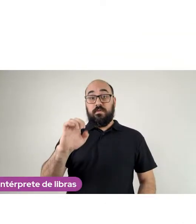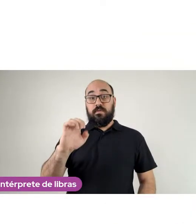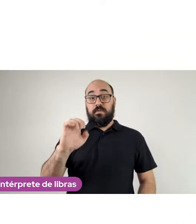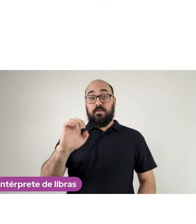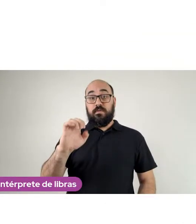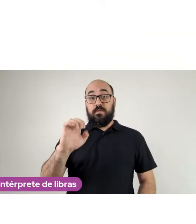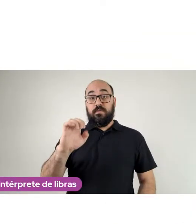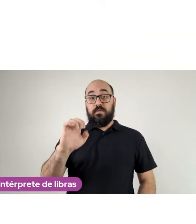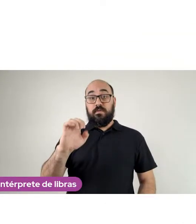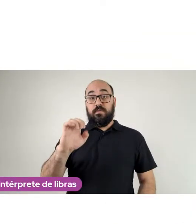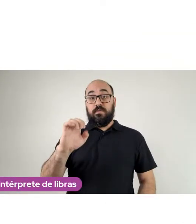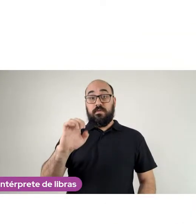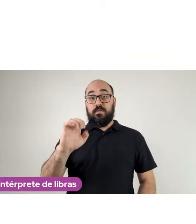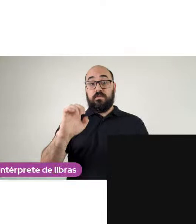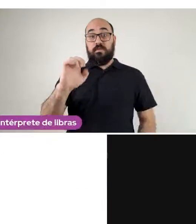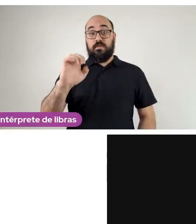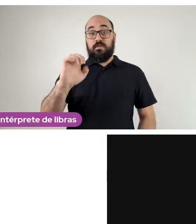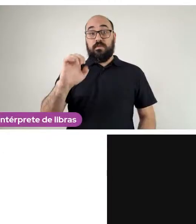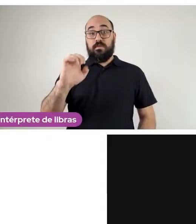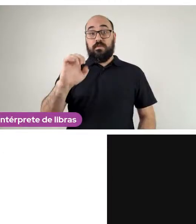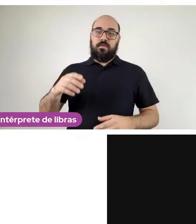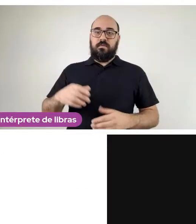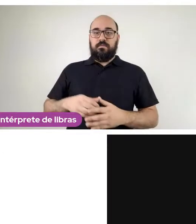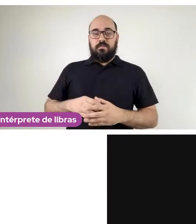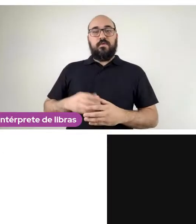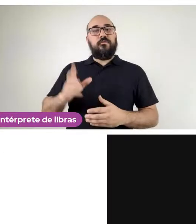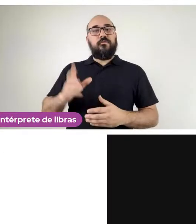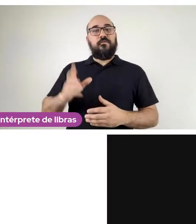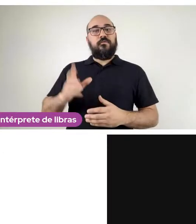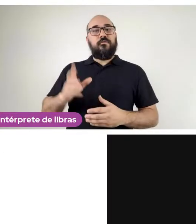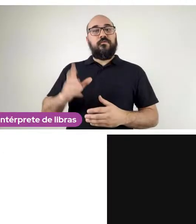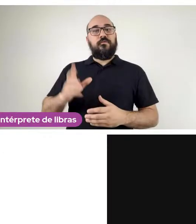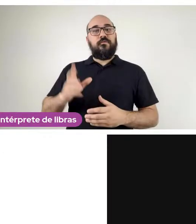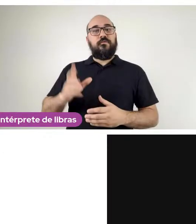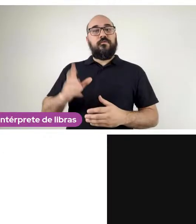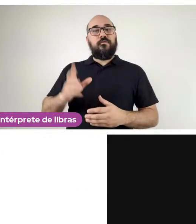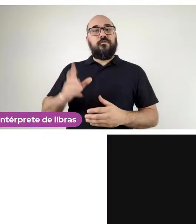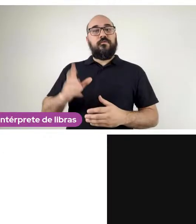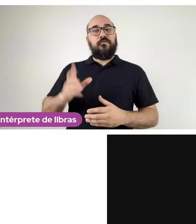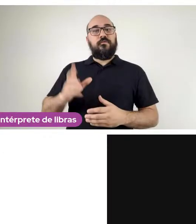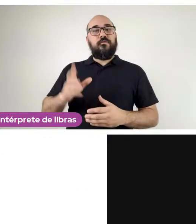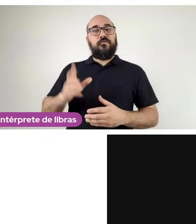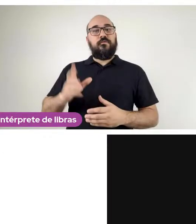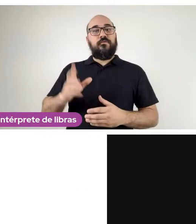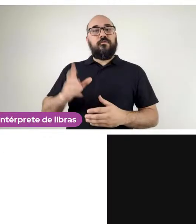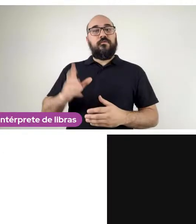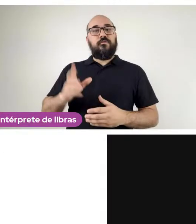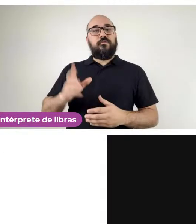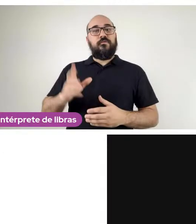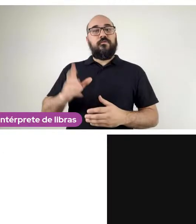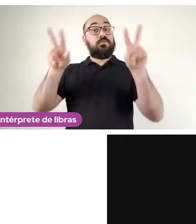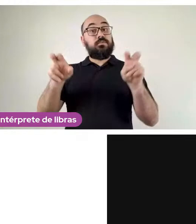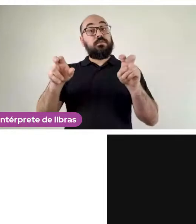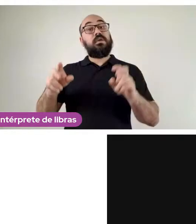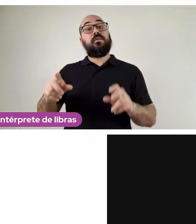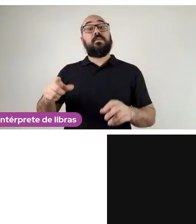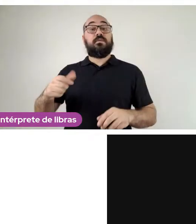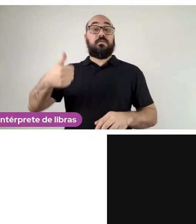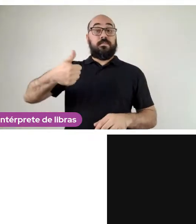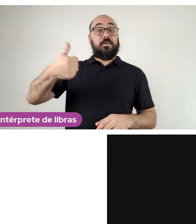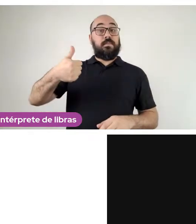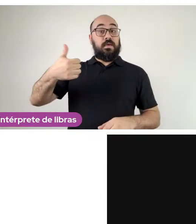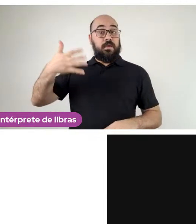mesa 1 e ela vai fazer a apresentação das nossas palestrantes e do tema da nossa primeira mesa.